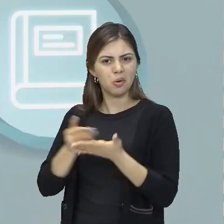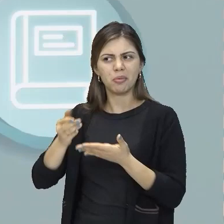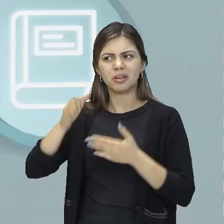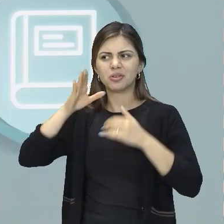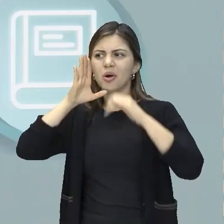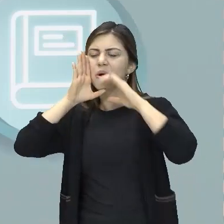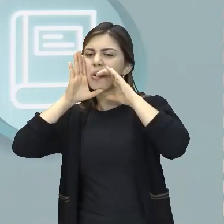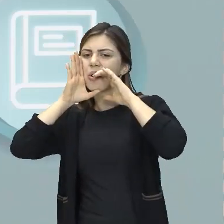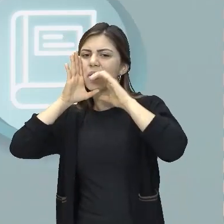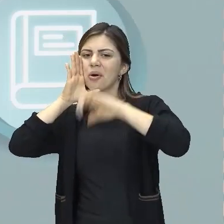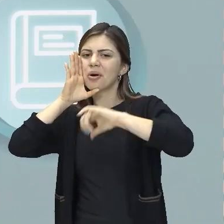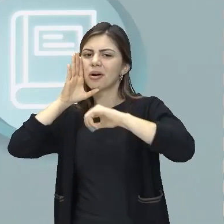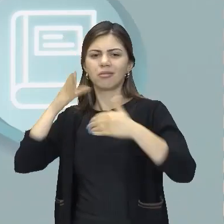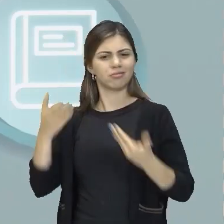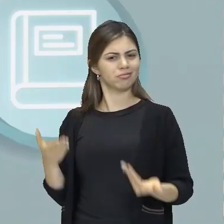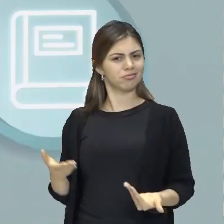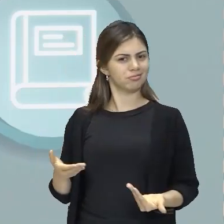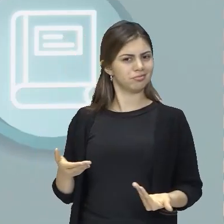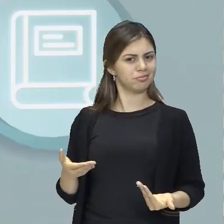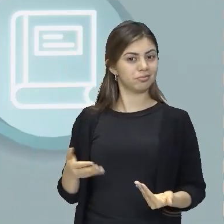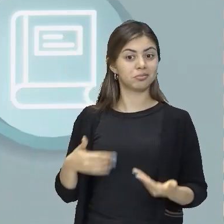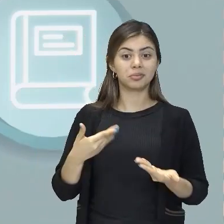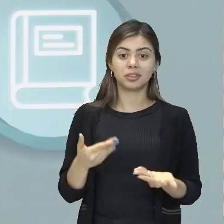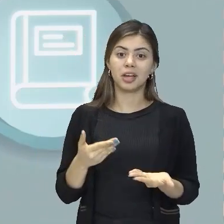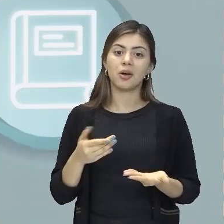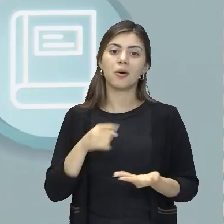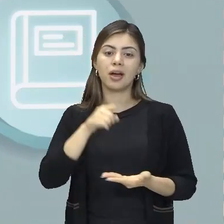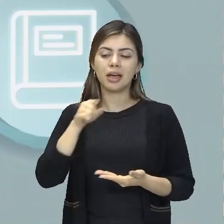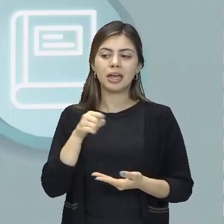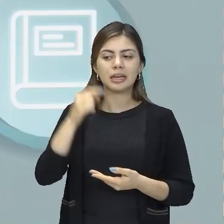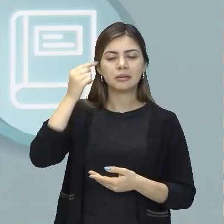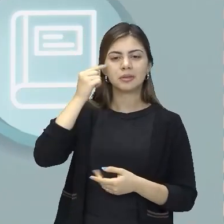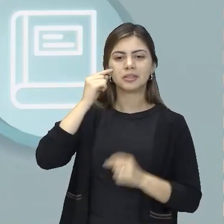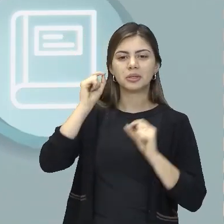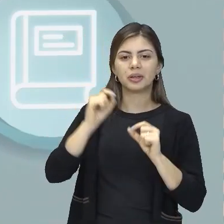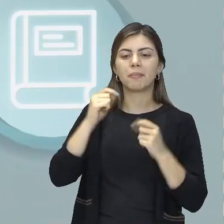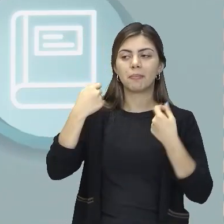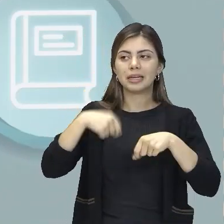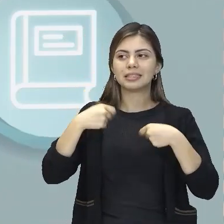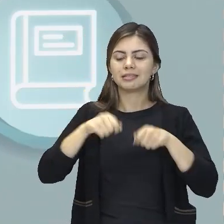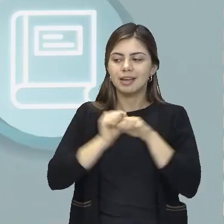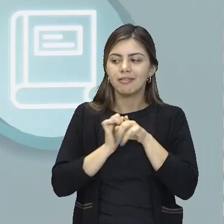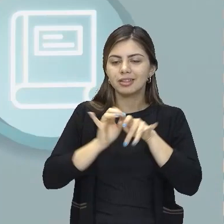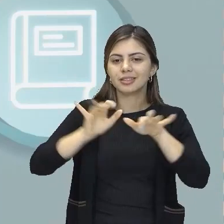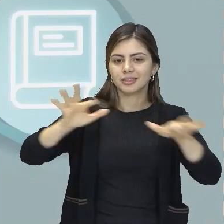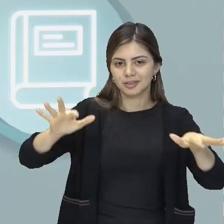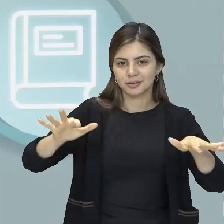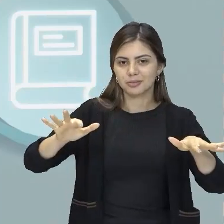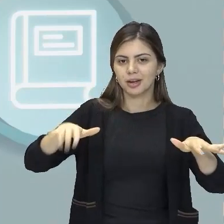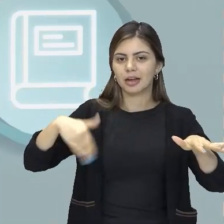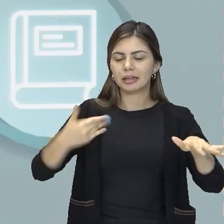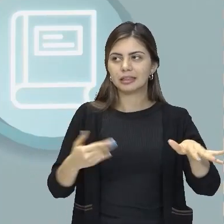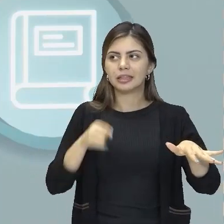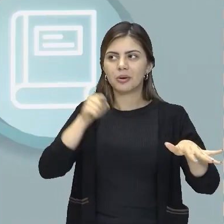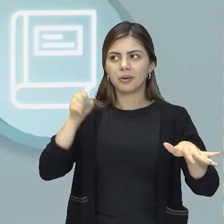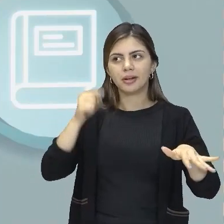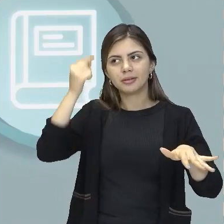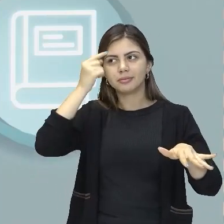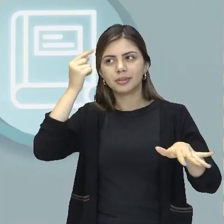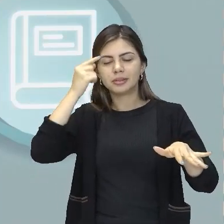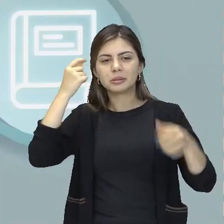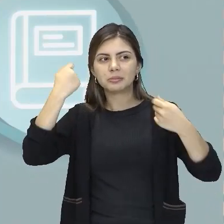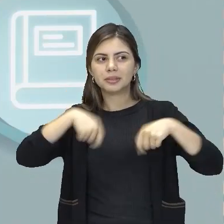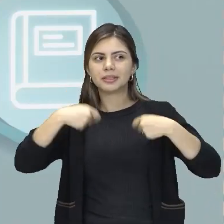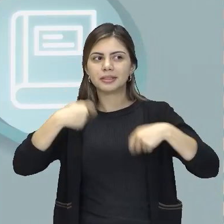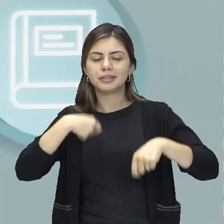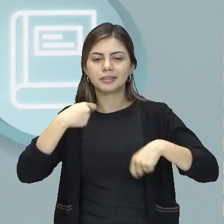É aquela coisa, né? Falem mal, mas falem de mim. Tinha que repercutir de alguma forma. E a segunda noite,